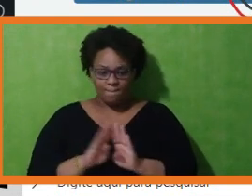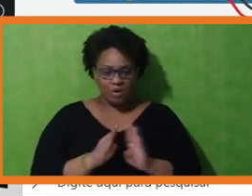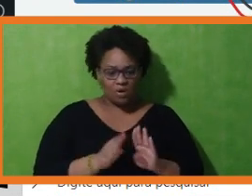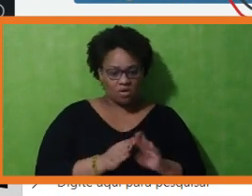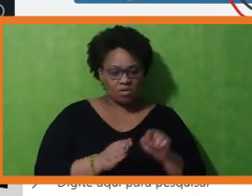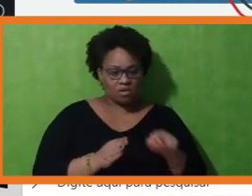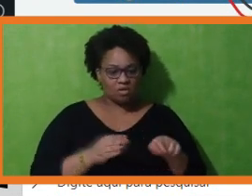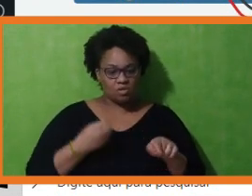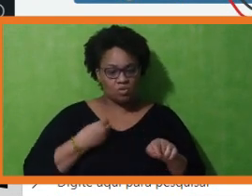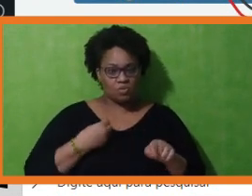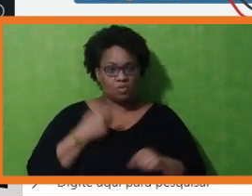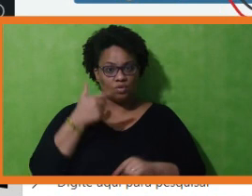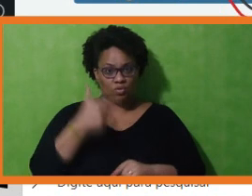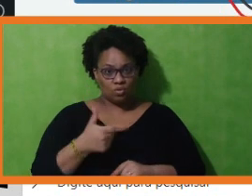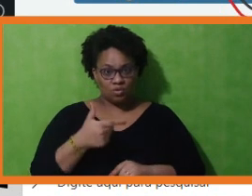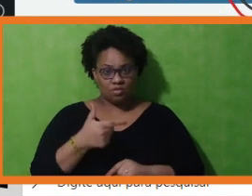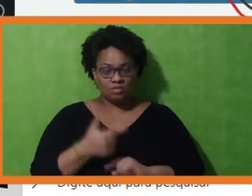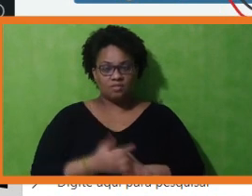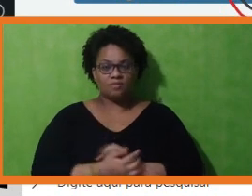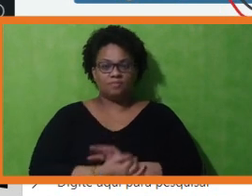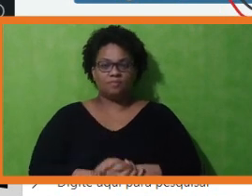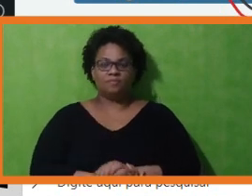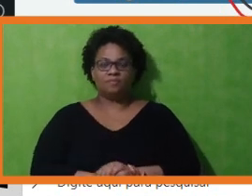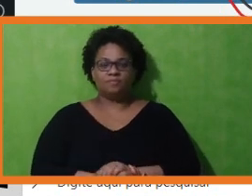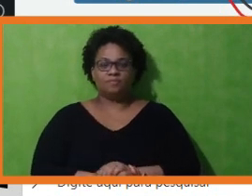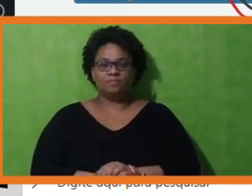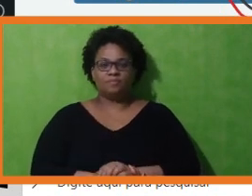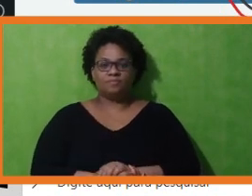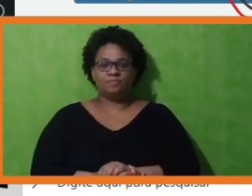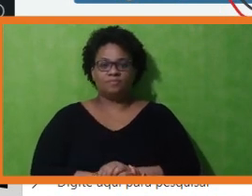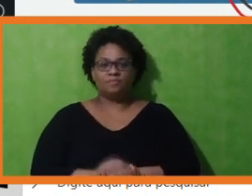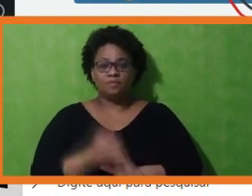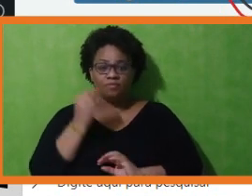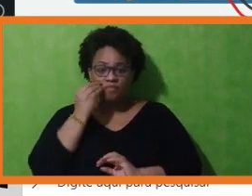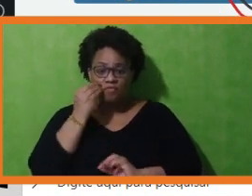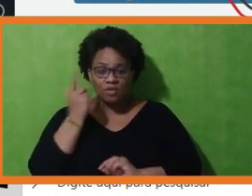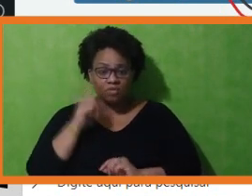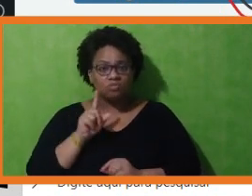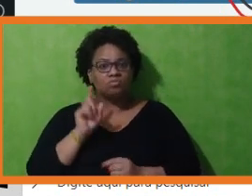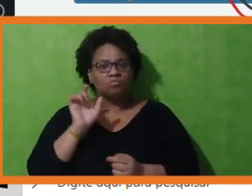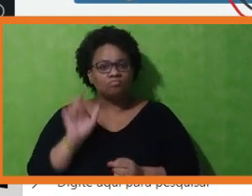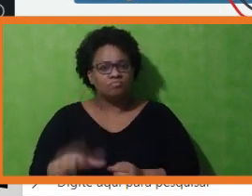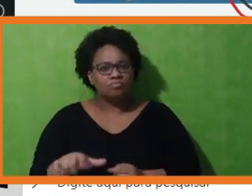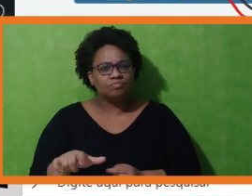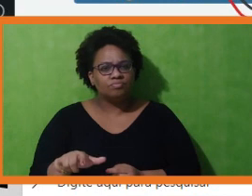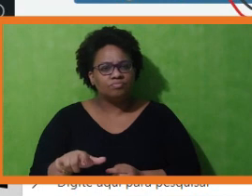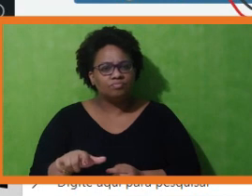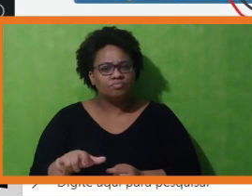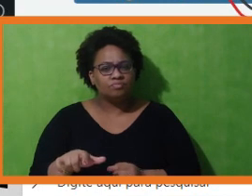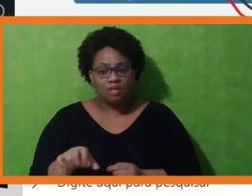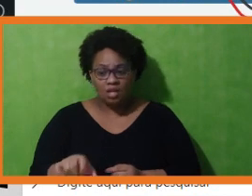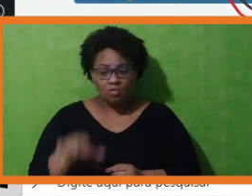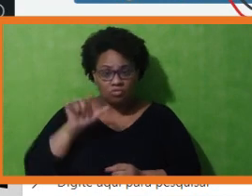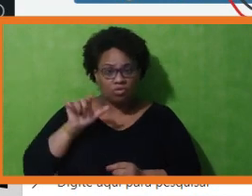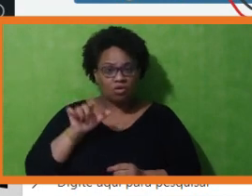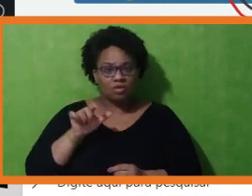da porta do botão 2. Para ver se o botão 2 continua pressionado. Porque se eu tiver